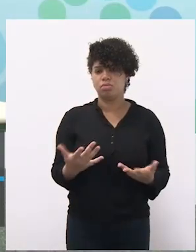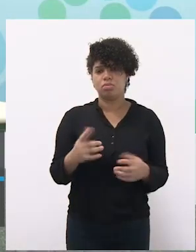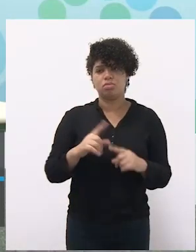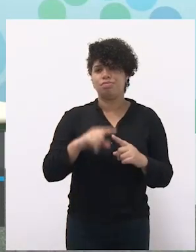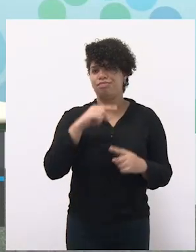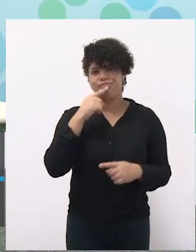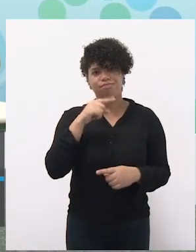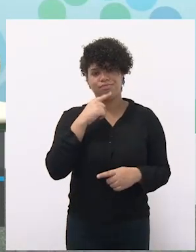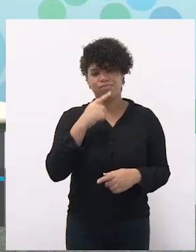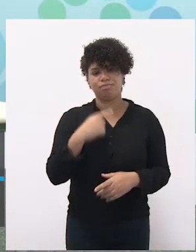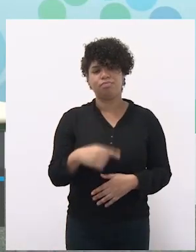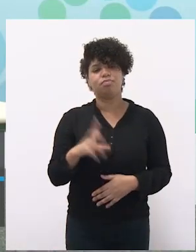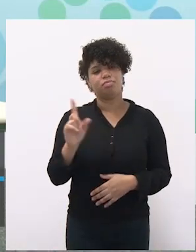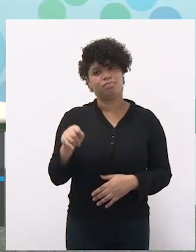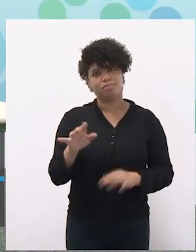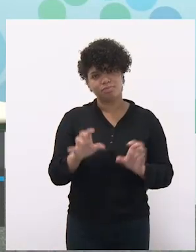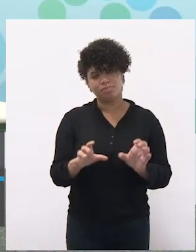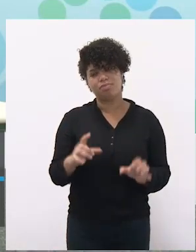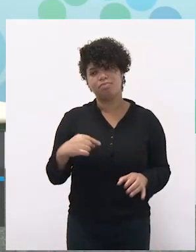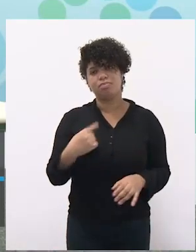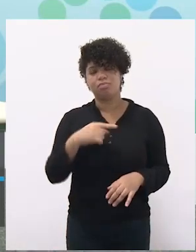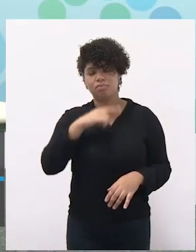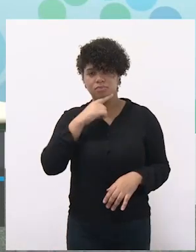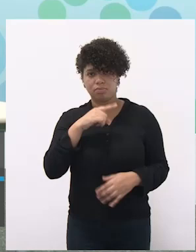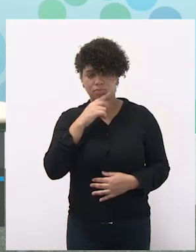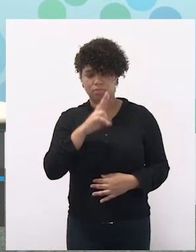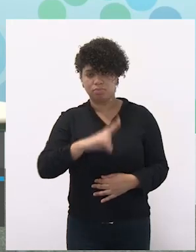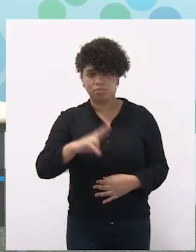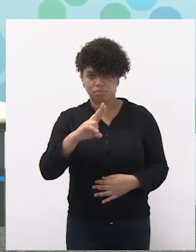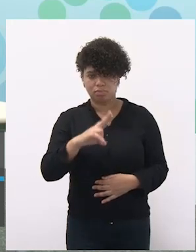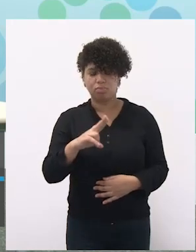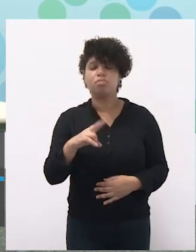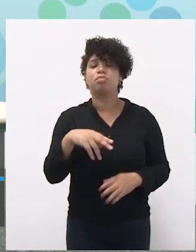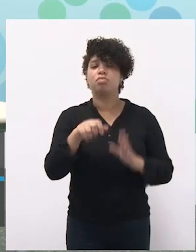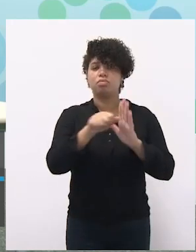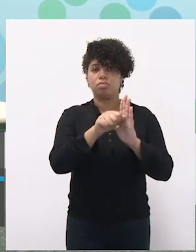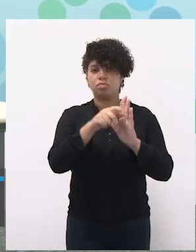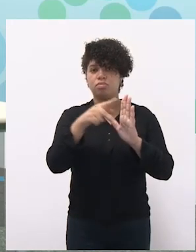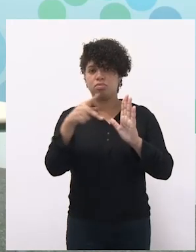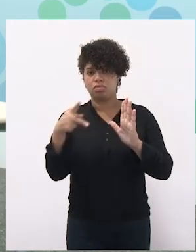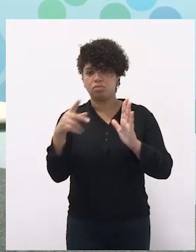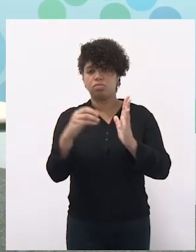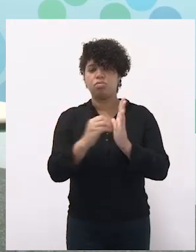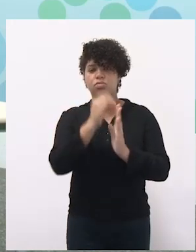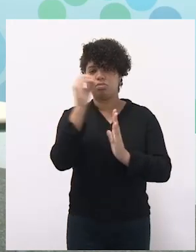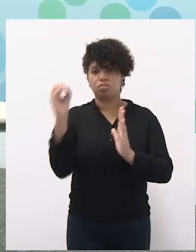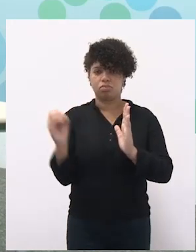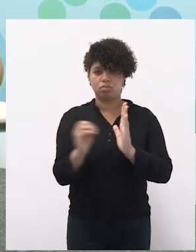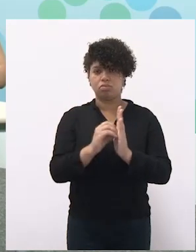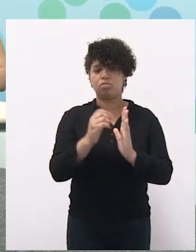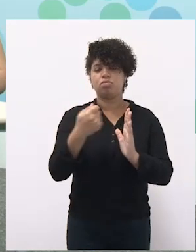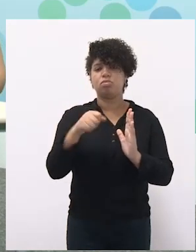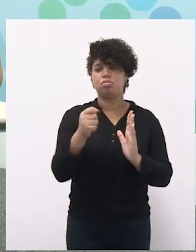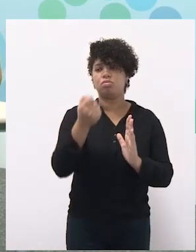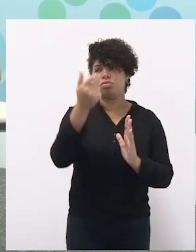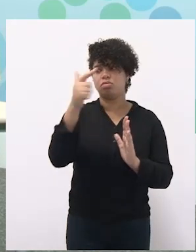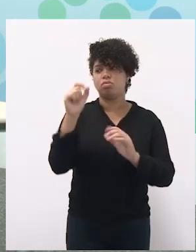Então, é por isso. Então, a gente não consegue utilizar dentro do aplicativo do centro de mídias. Tem que sair para